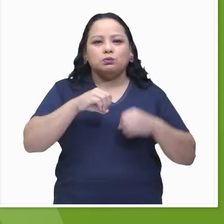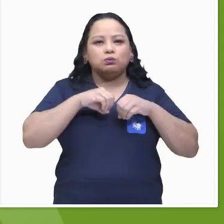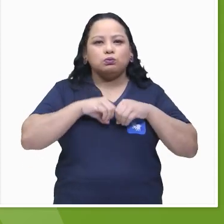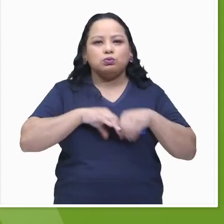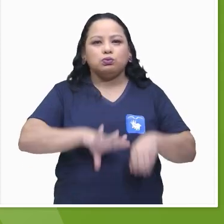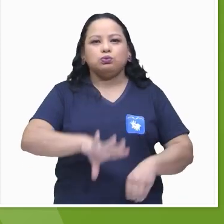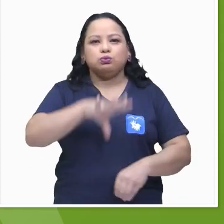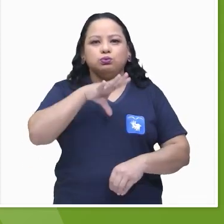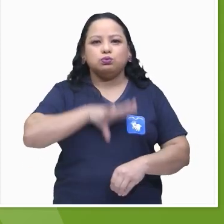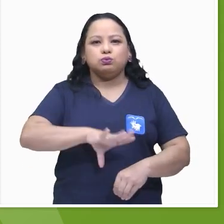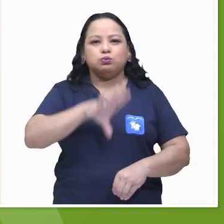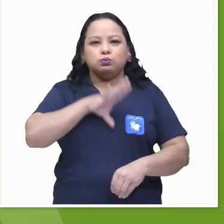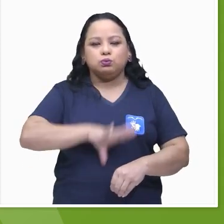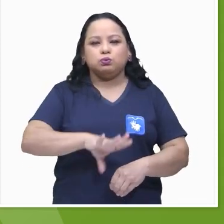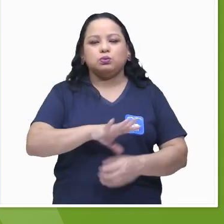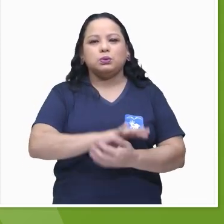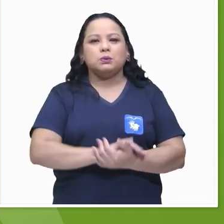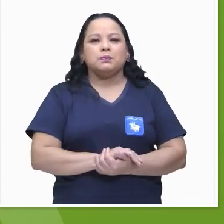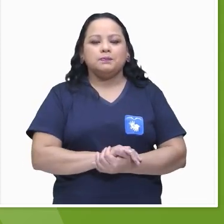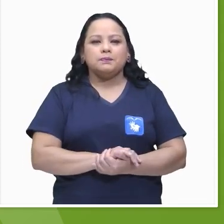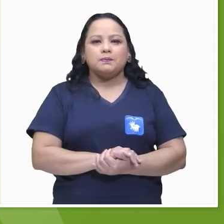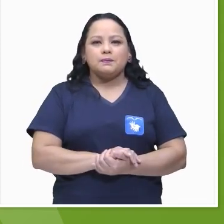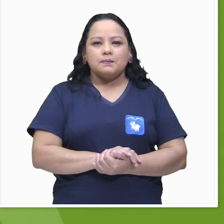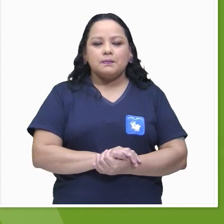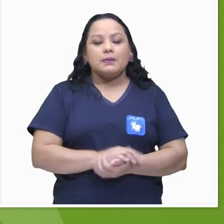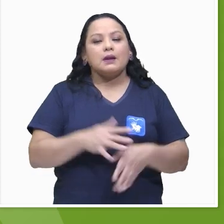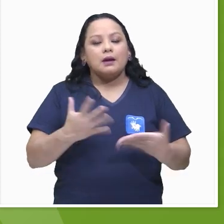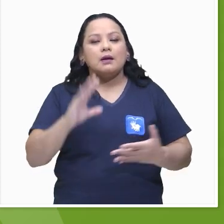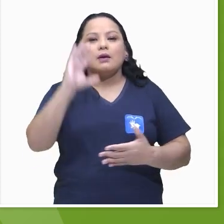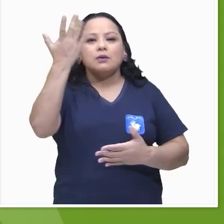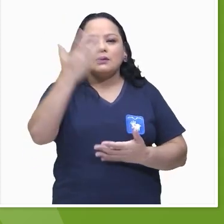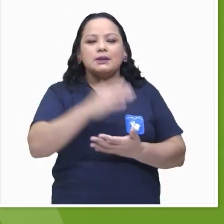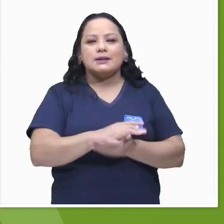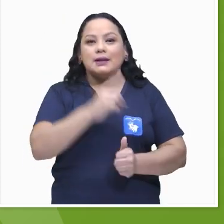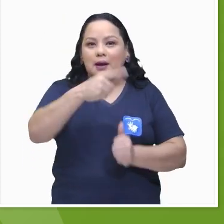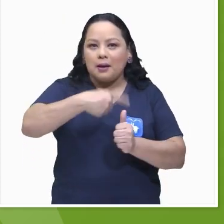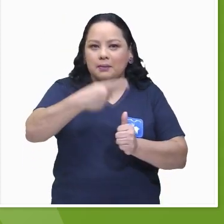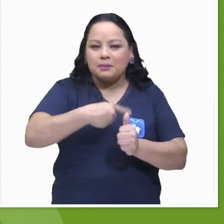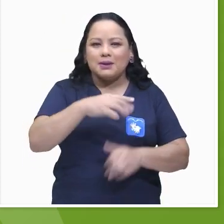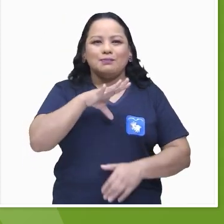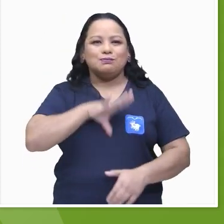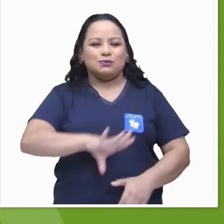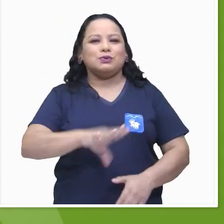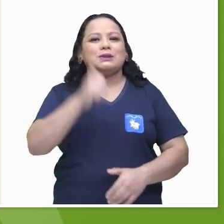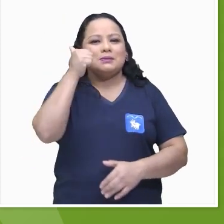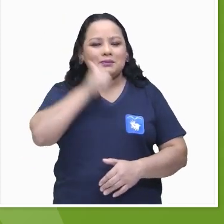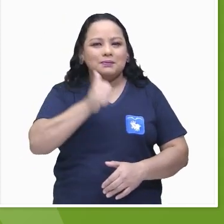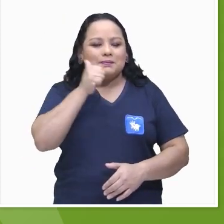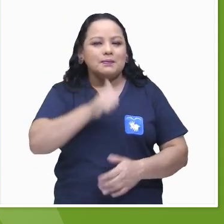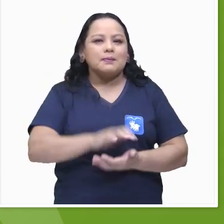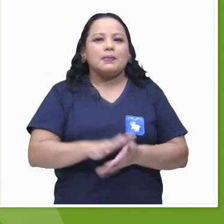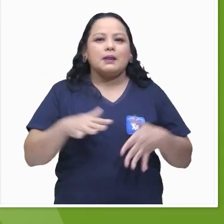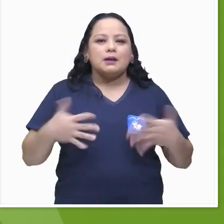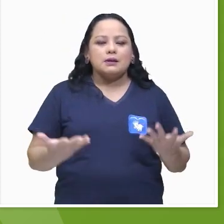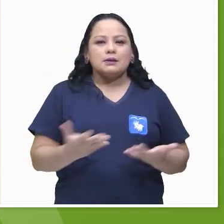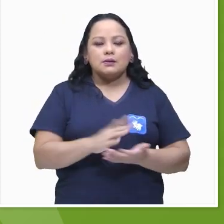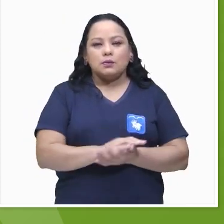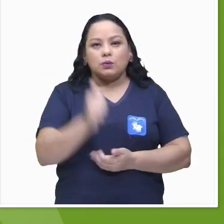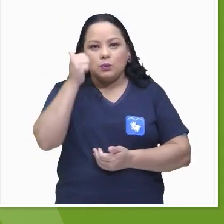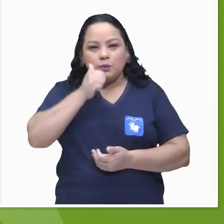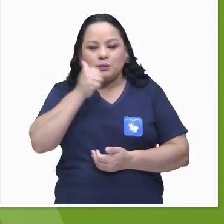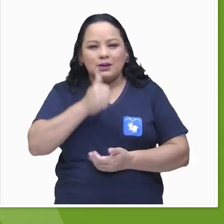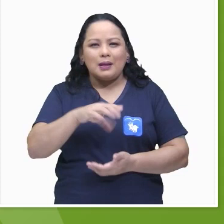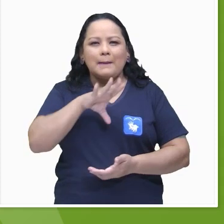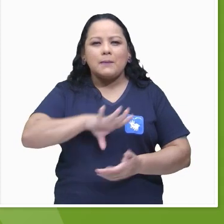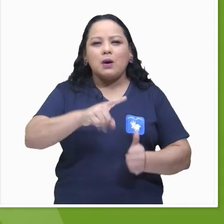ali, desce ali pela região do canal vaginal e aí acontece a primeira menstruação da menina, tá? Então, ali, quando a menina menstruou